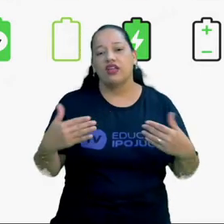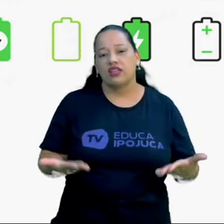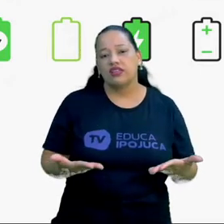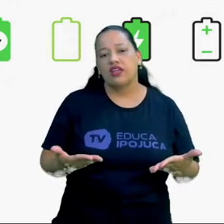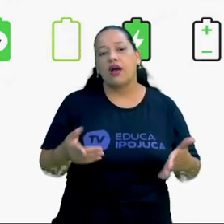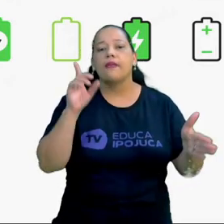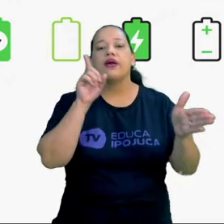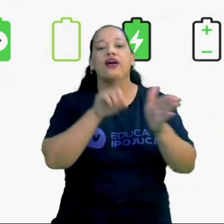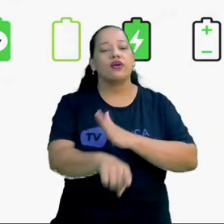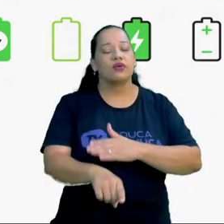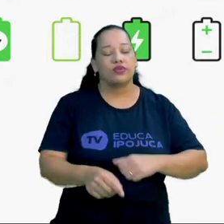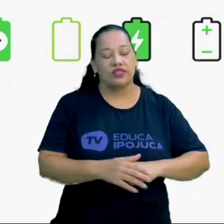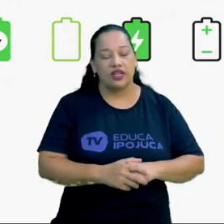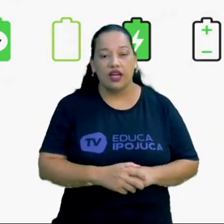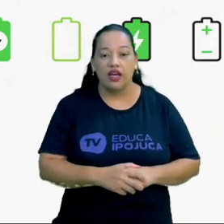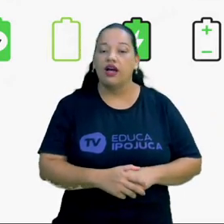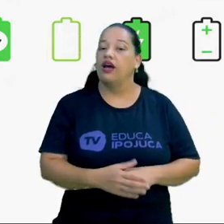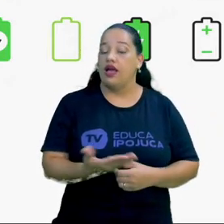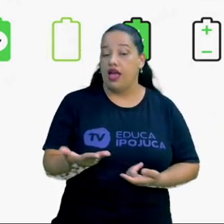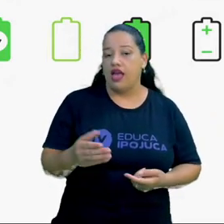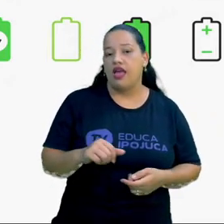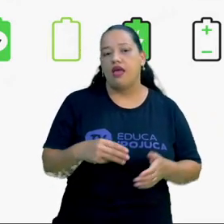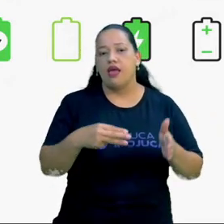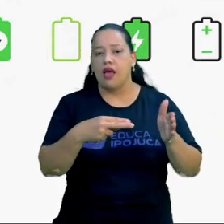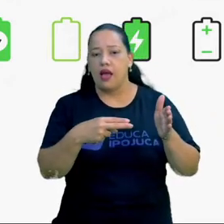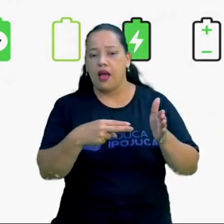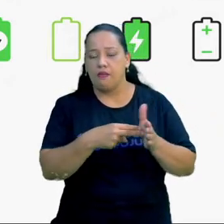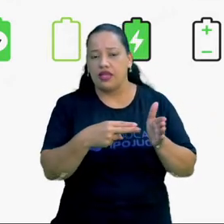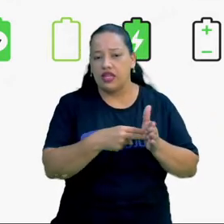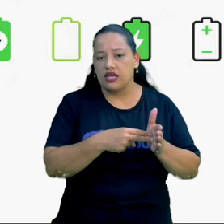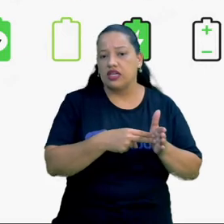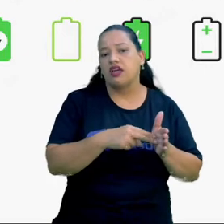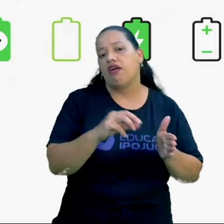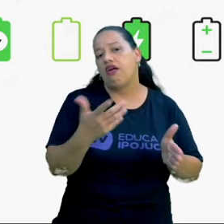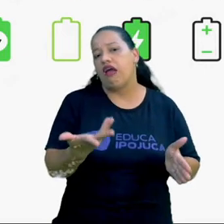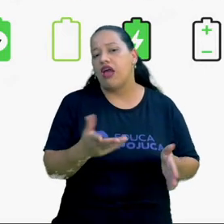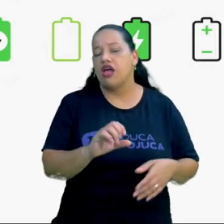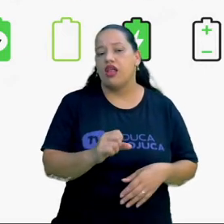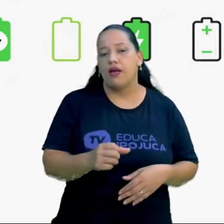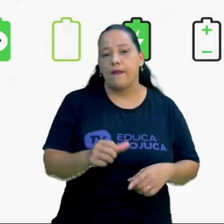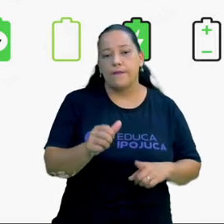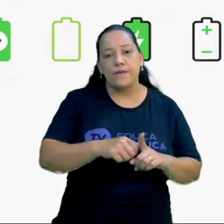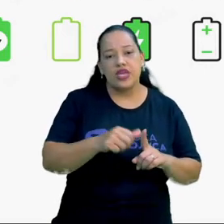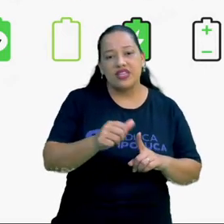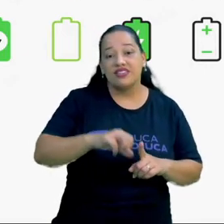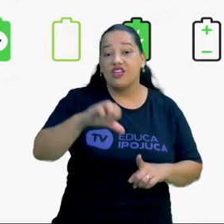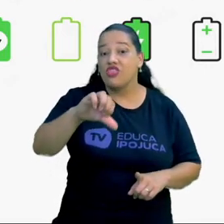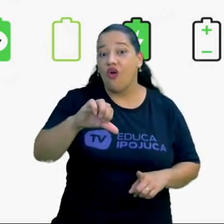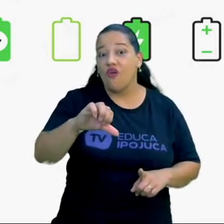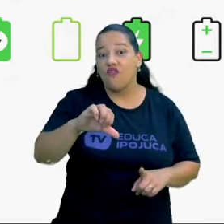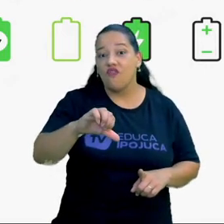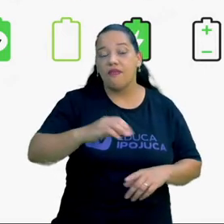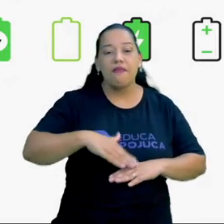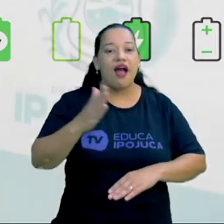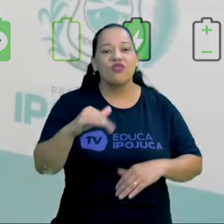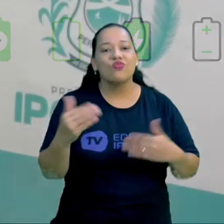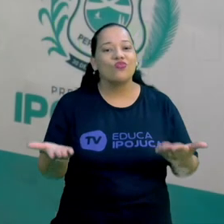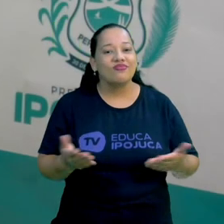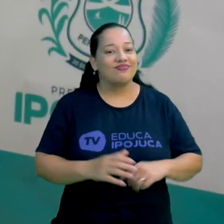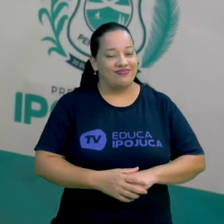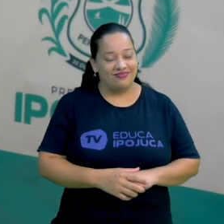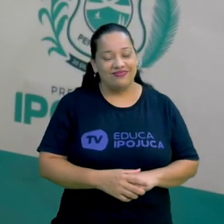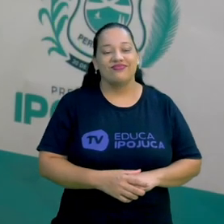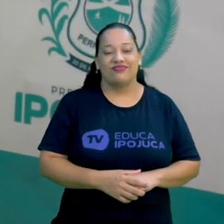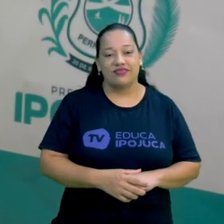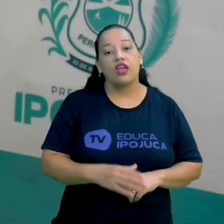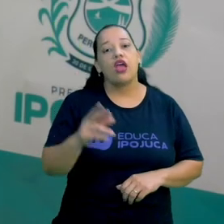quantas baterias durou no mais de 9 meses, ok? Espero que vocês